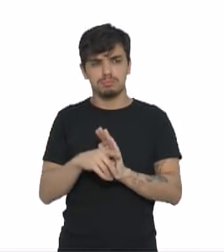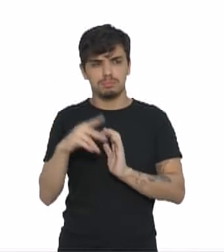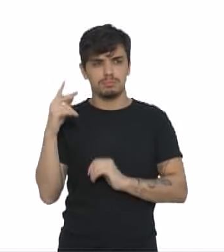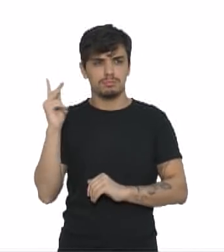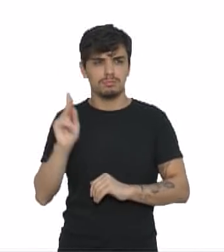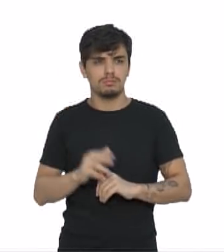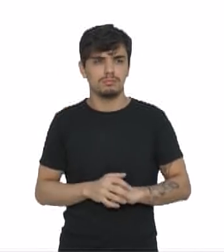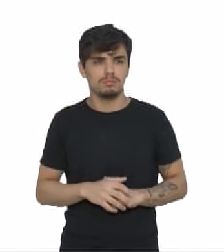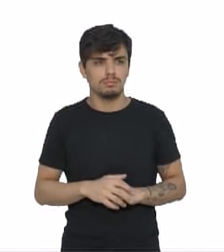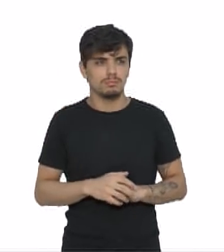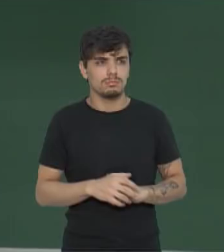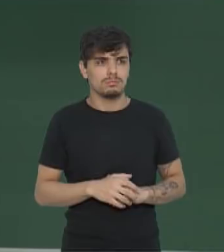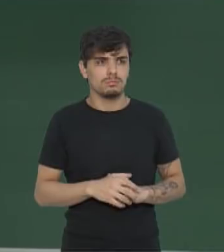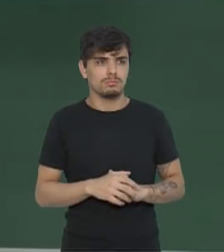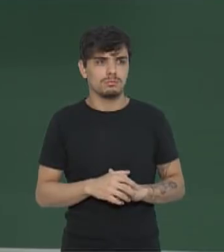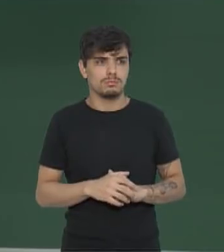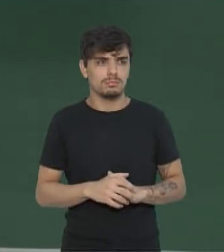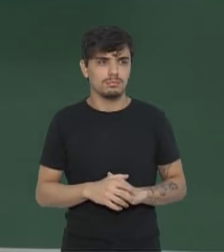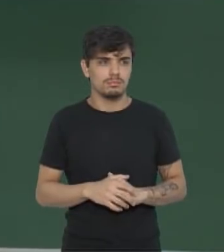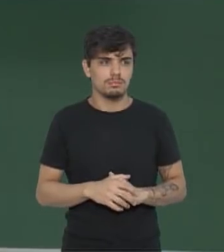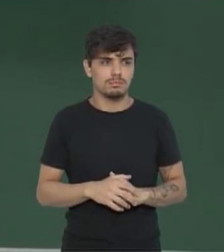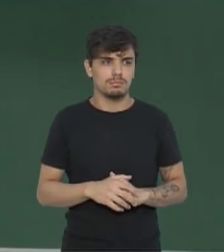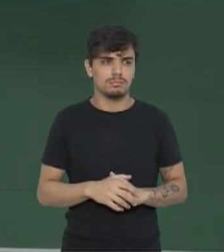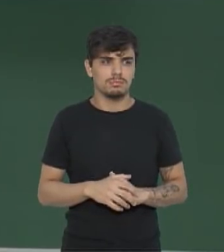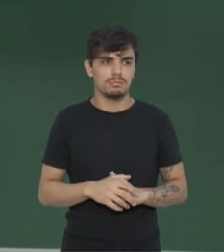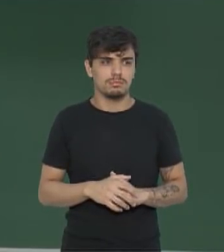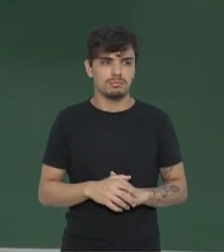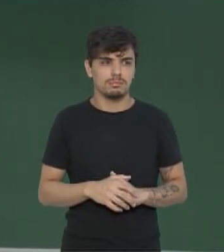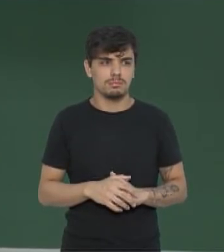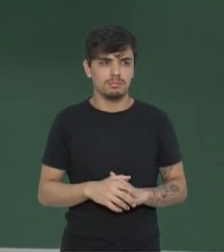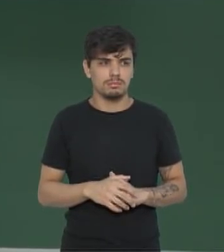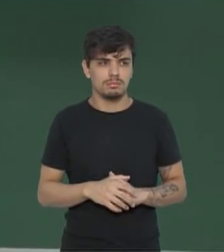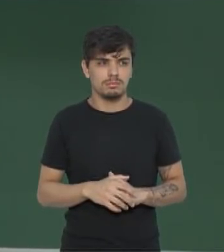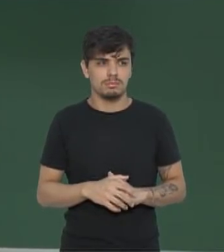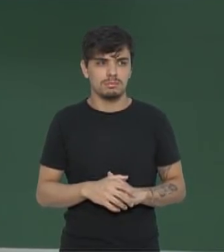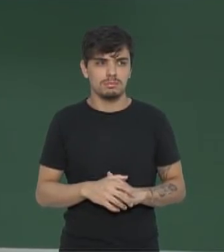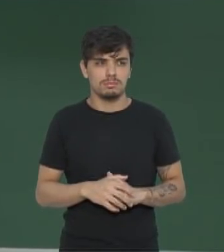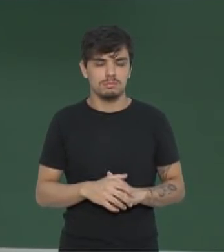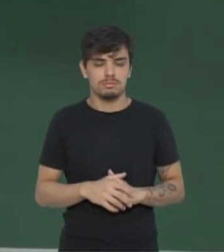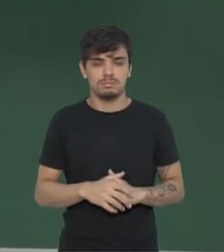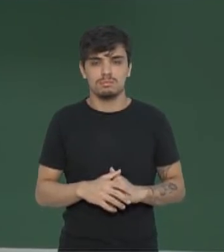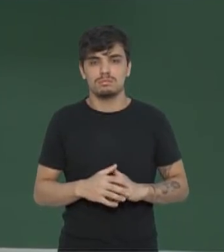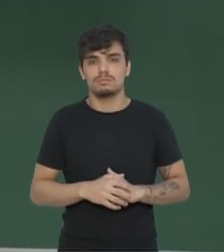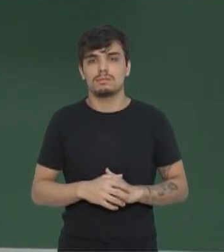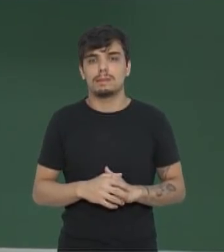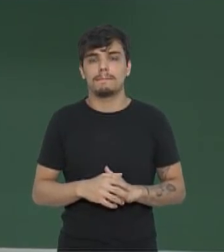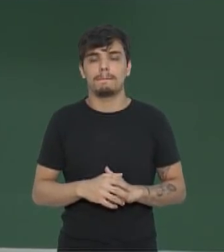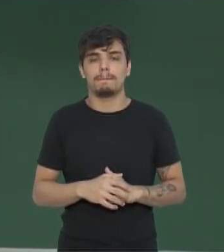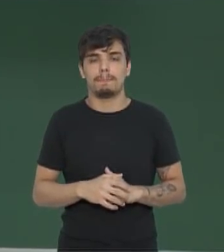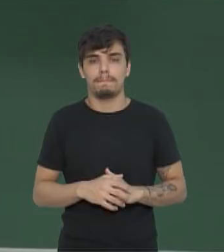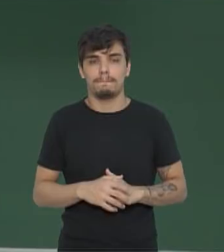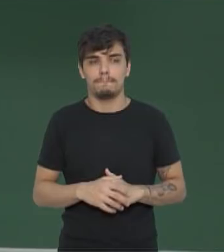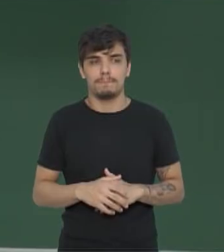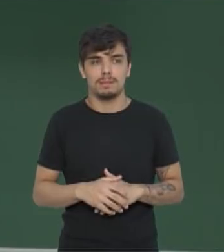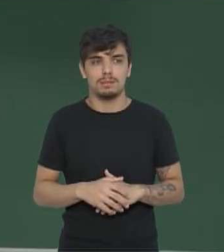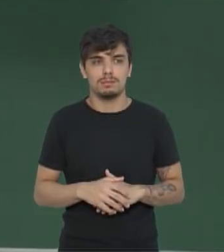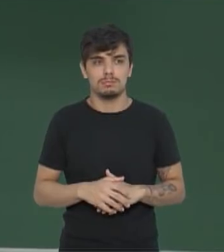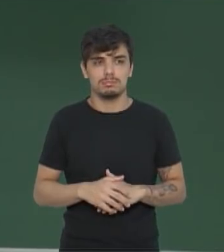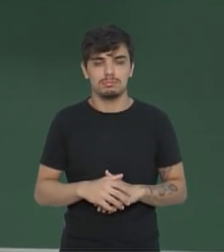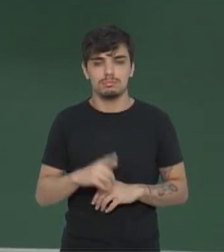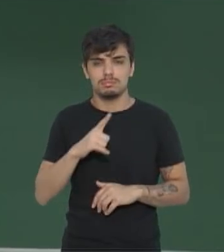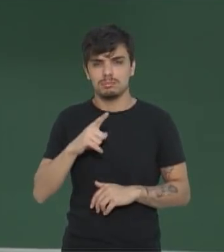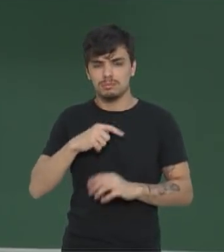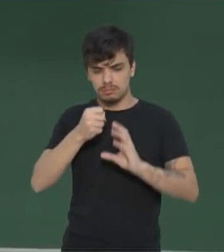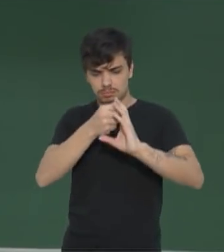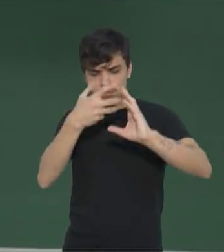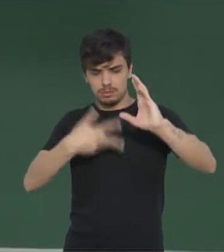mesmo, né, galera? Né? Aquele elmo, aquele capacete, a espada, uma característica